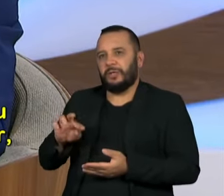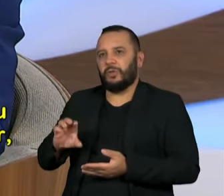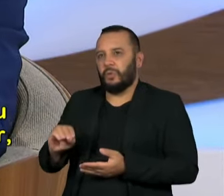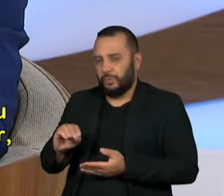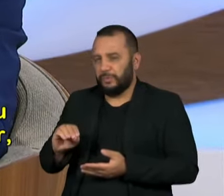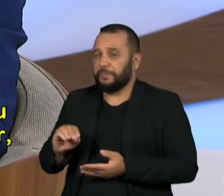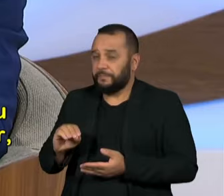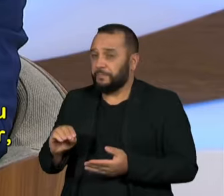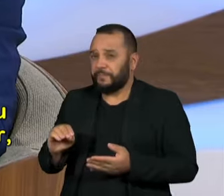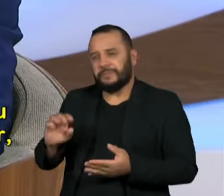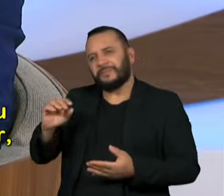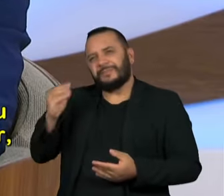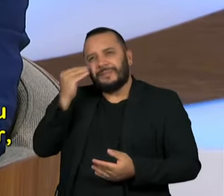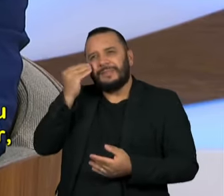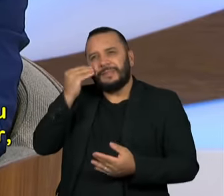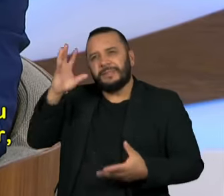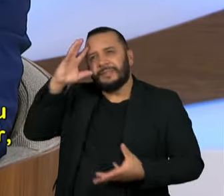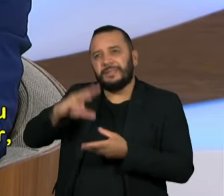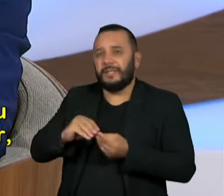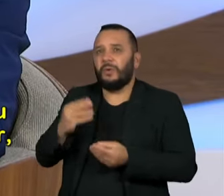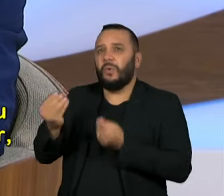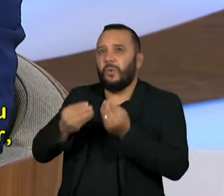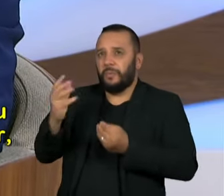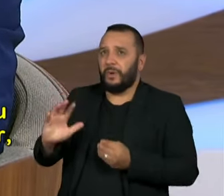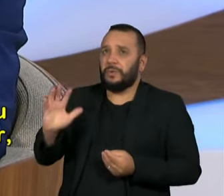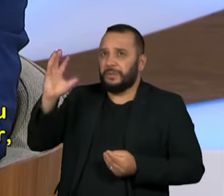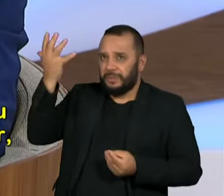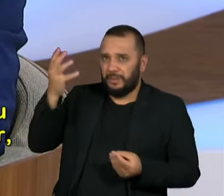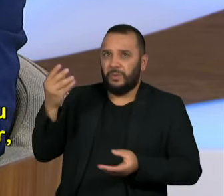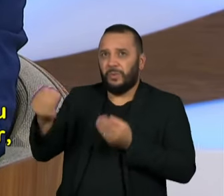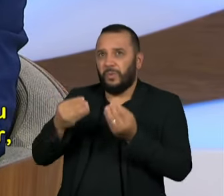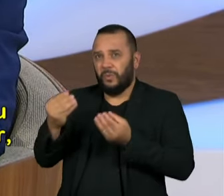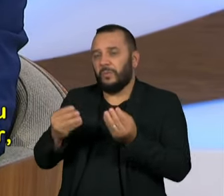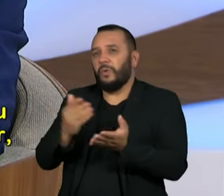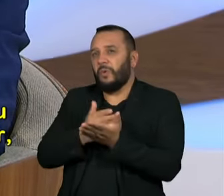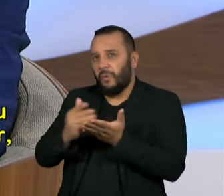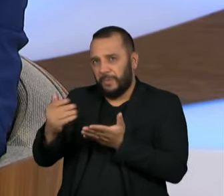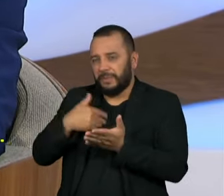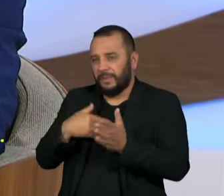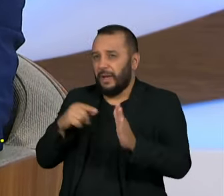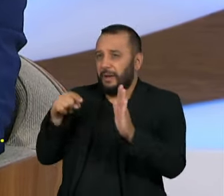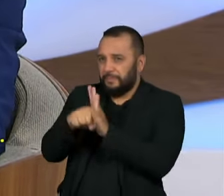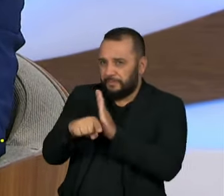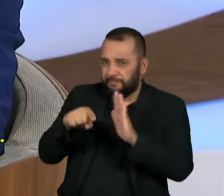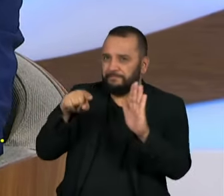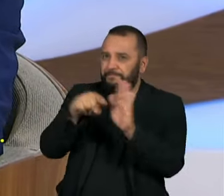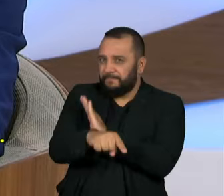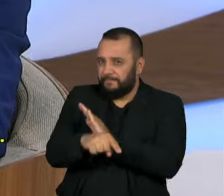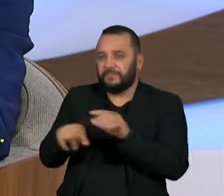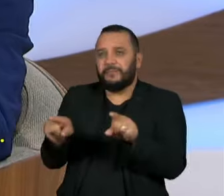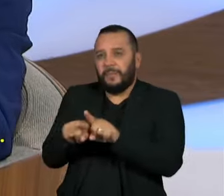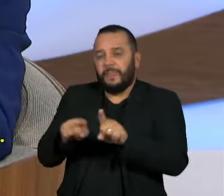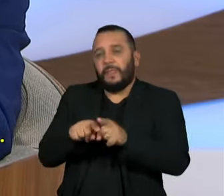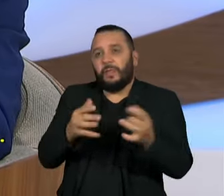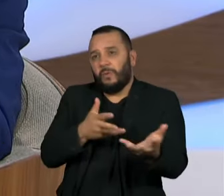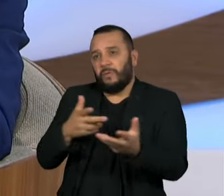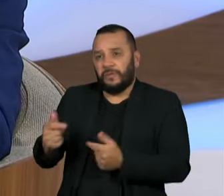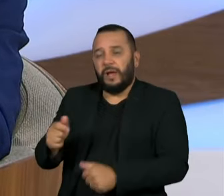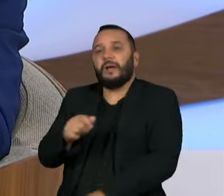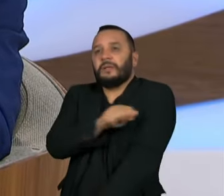to understand how this happened and how we might begin to question it and invite the students to question